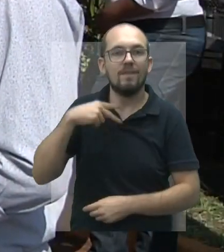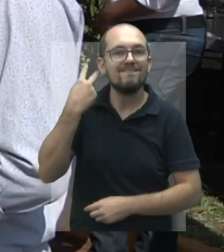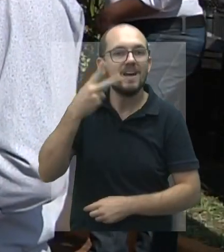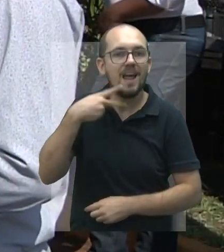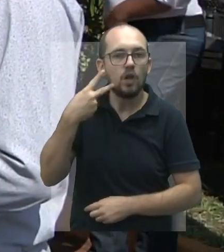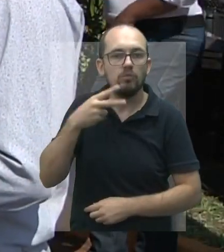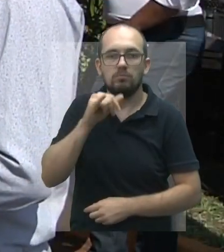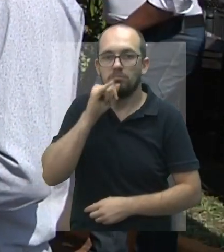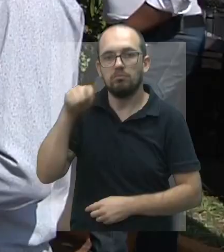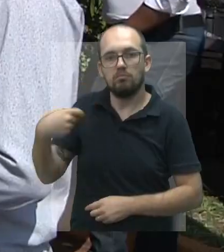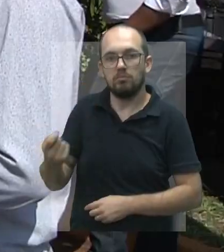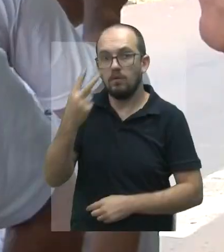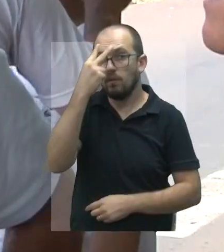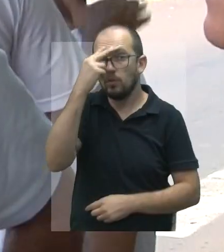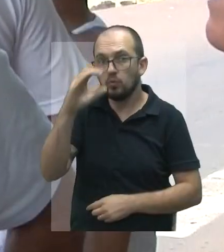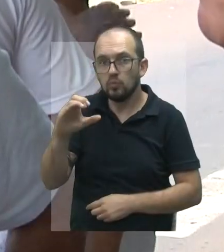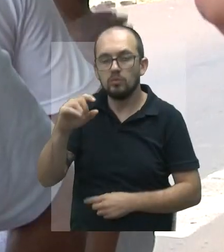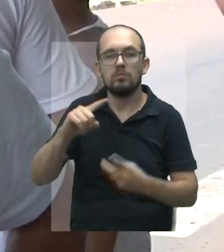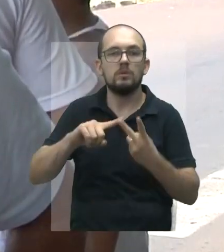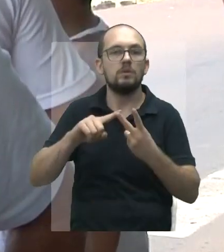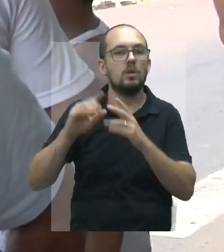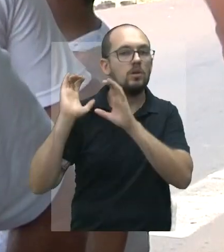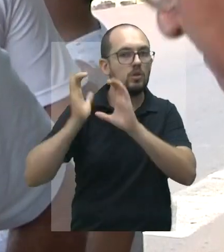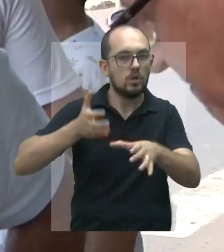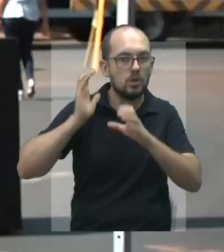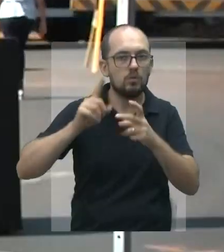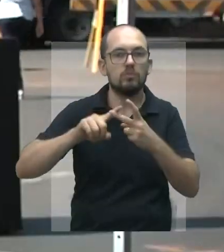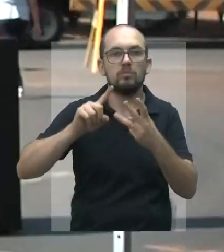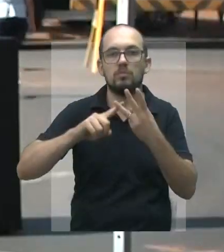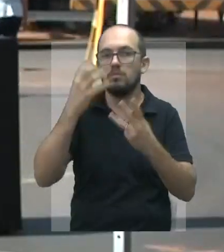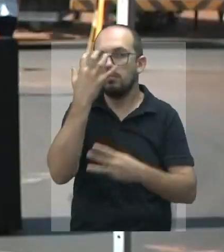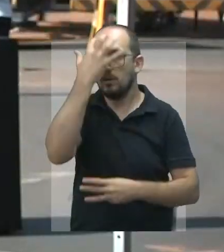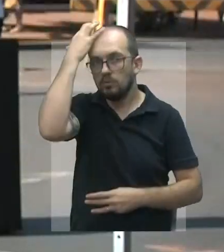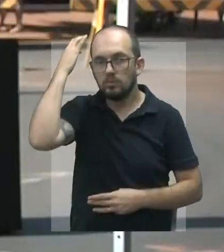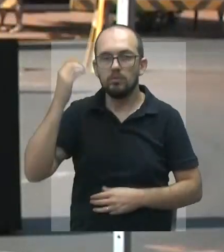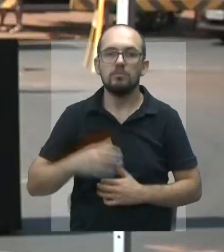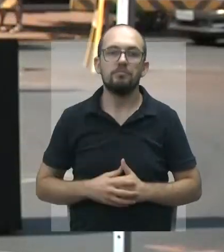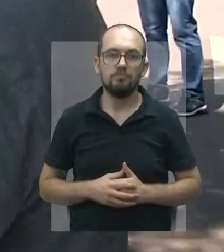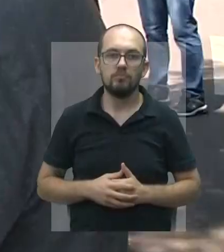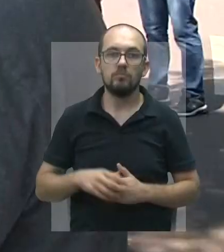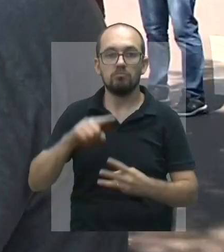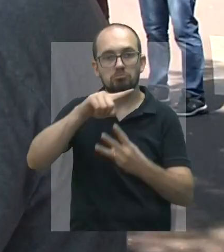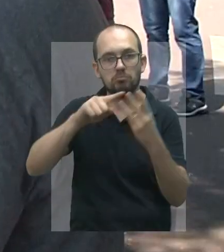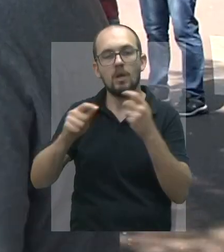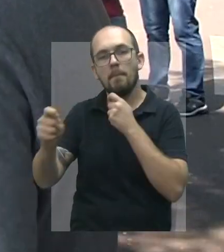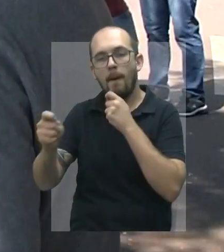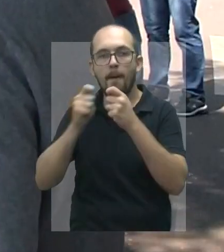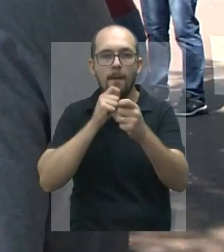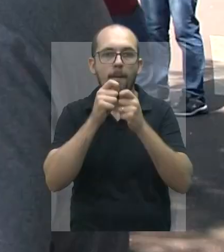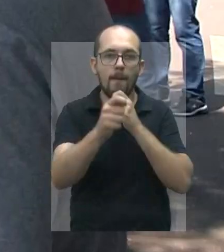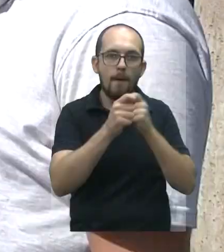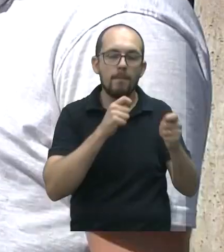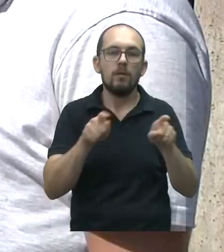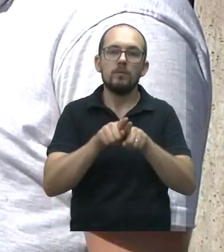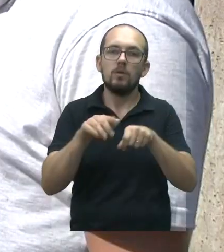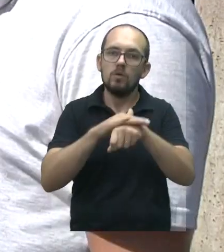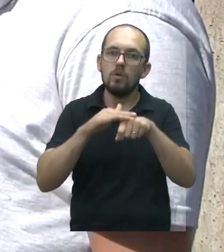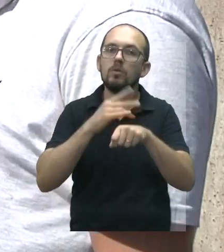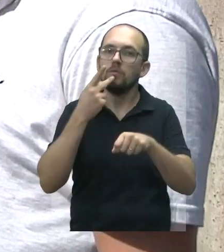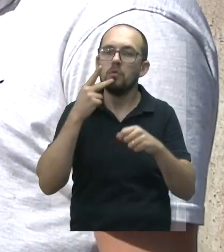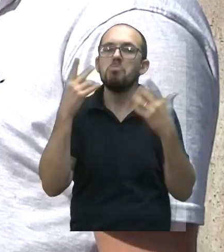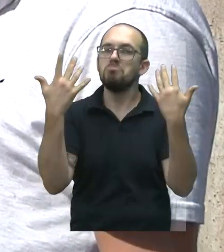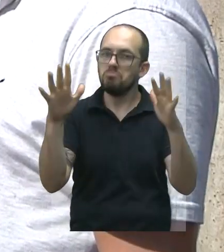vereadores Roberto Carlos Vanucci, Tito Coloneto e Toninho Masson, que conversaram com a nossa equipe e